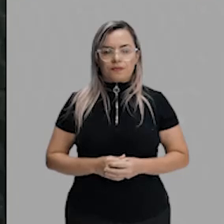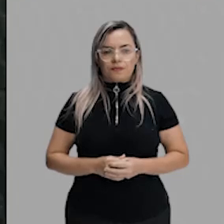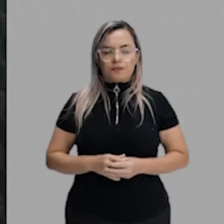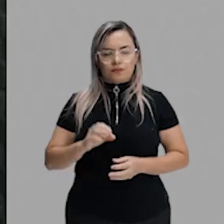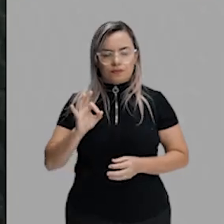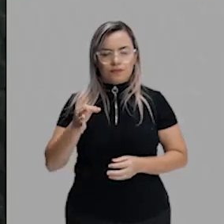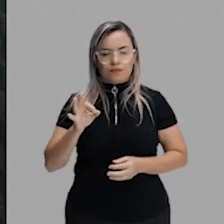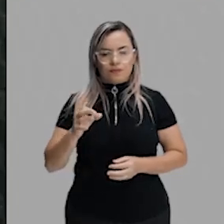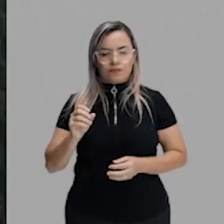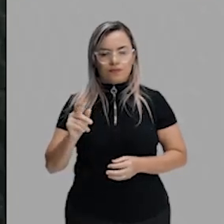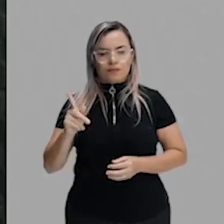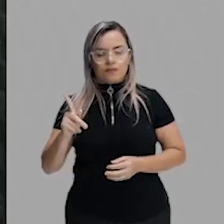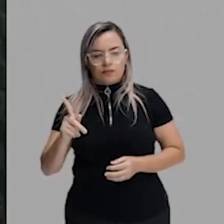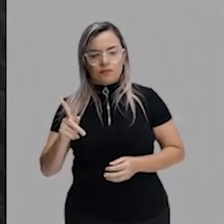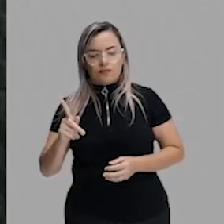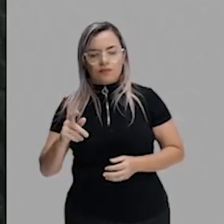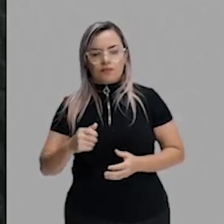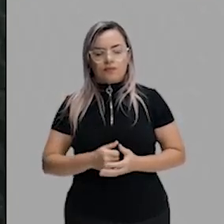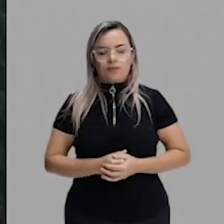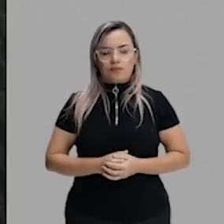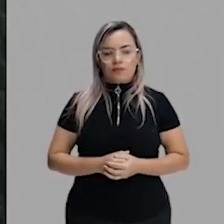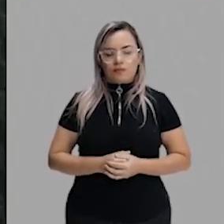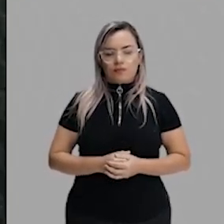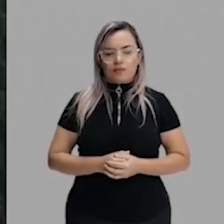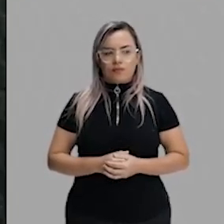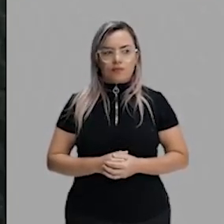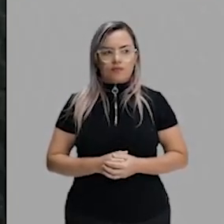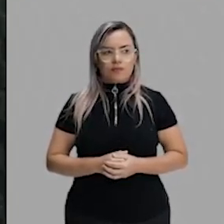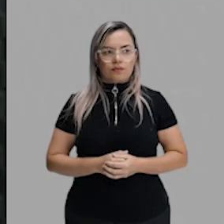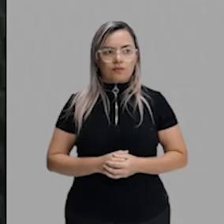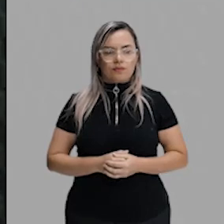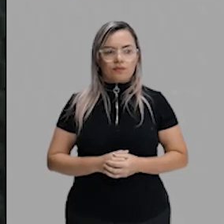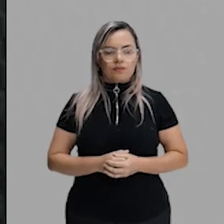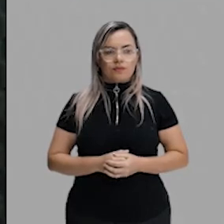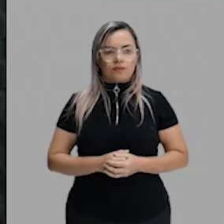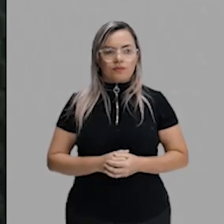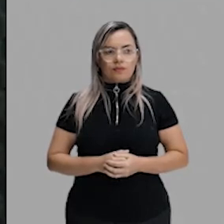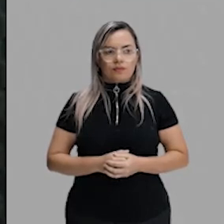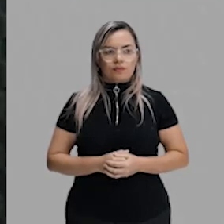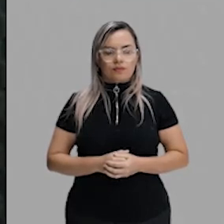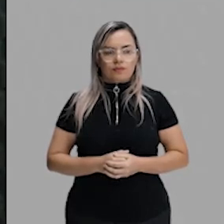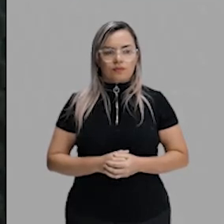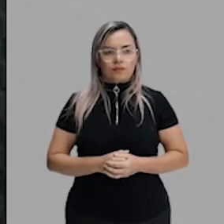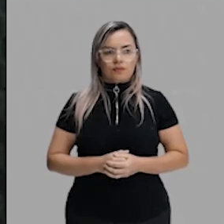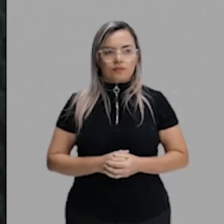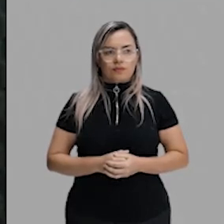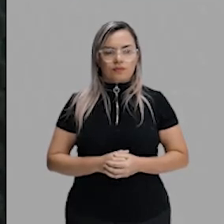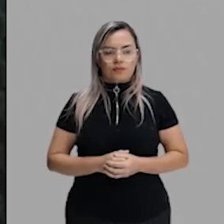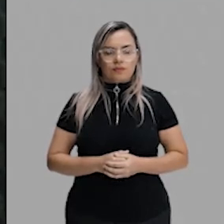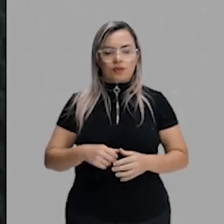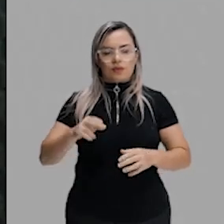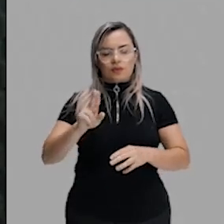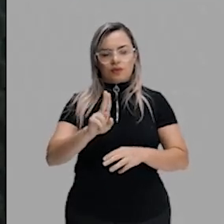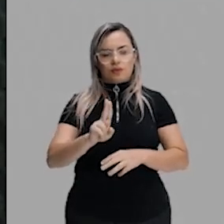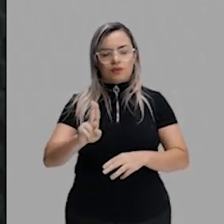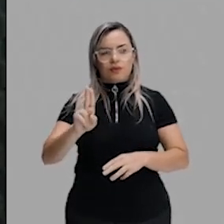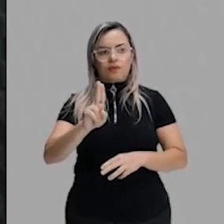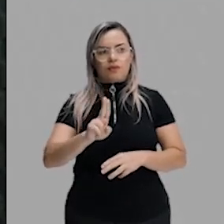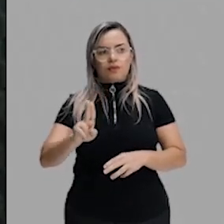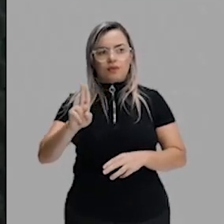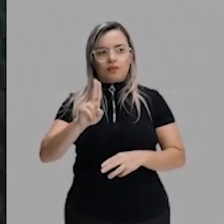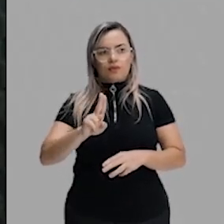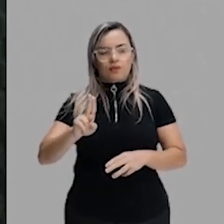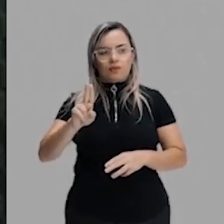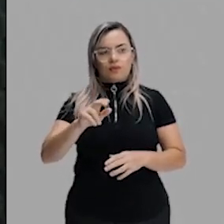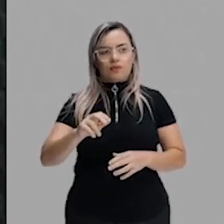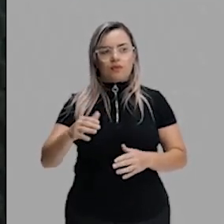Certinho? Então, é o famoso URI. Cujas unidades, né? Quanto às unidades que nós iremos trabalhar